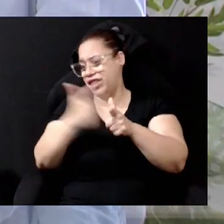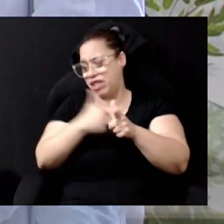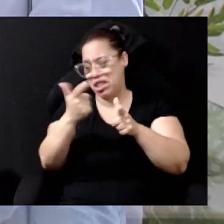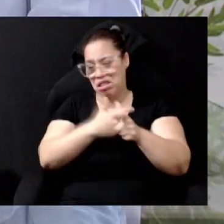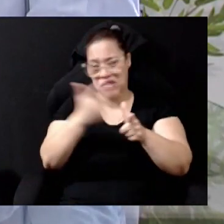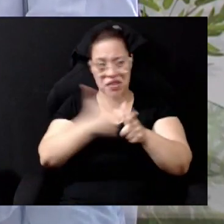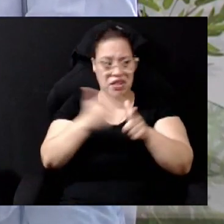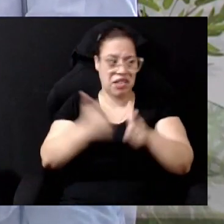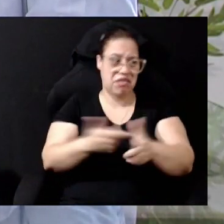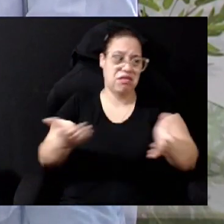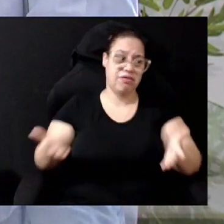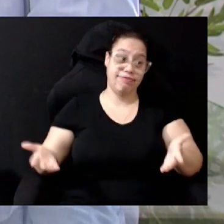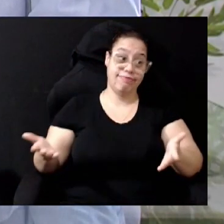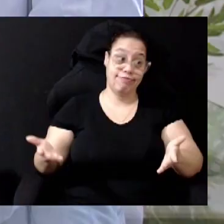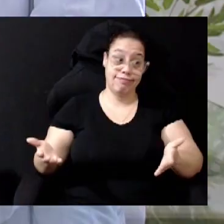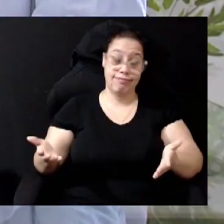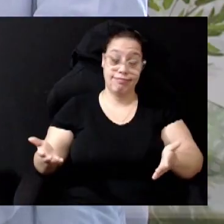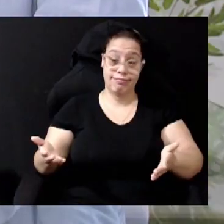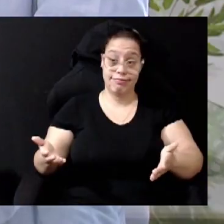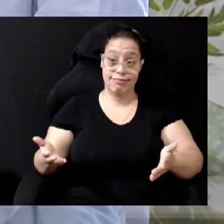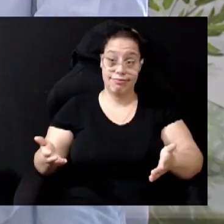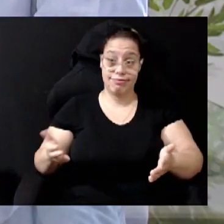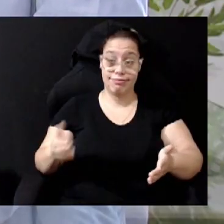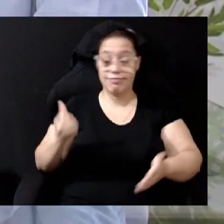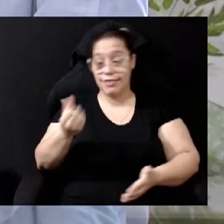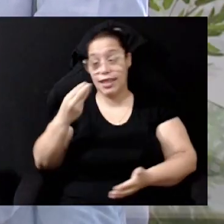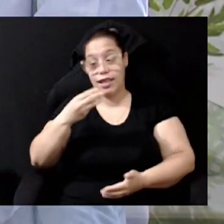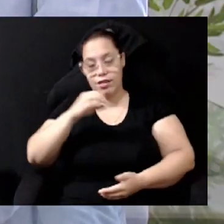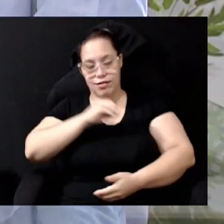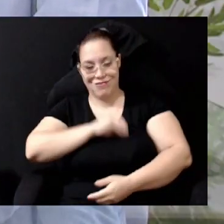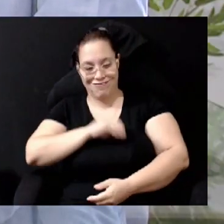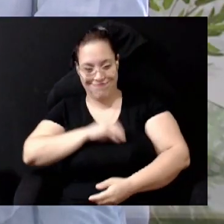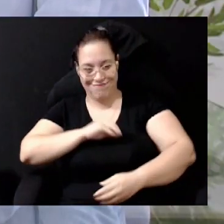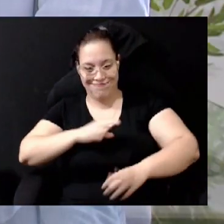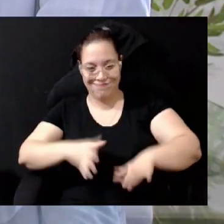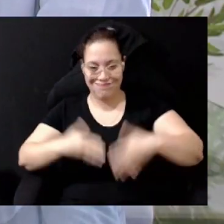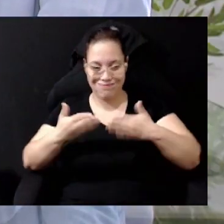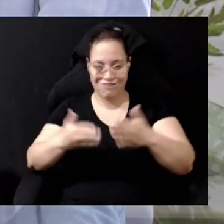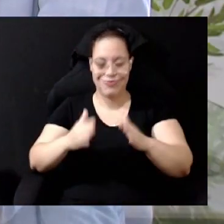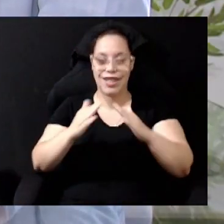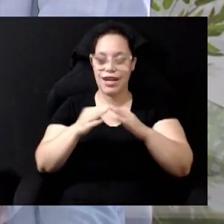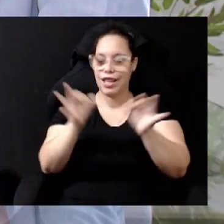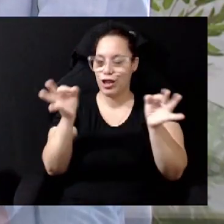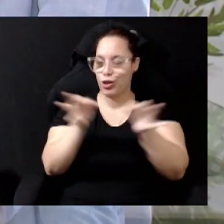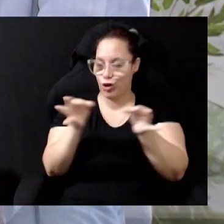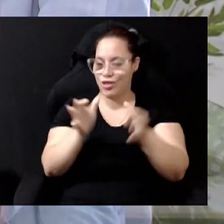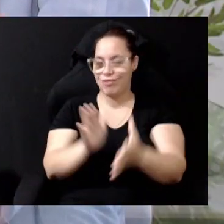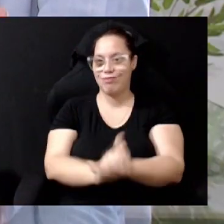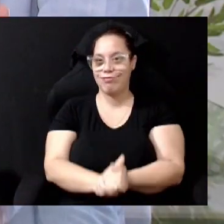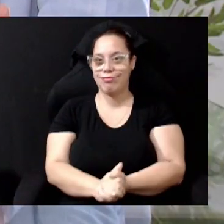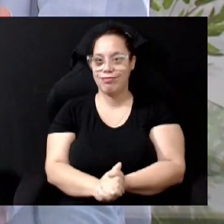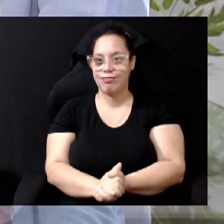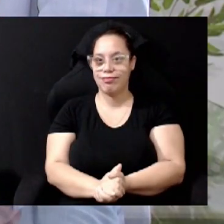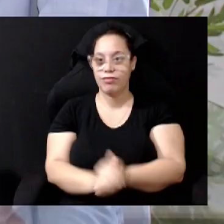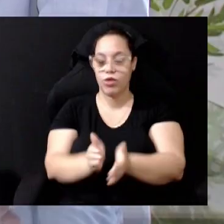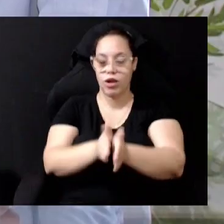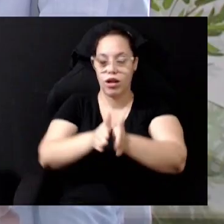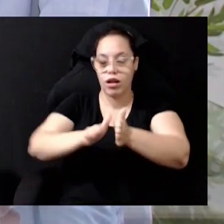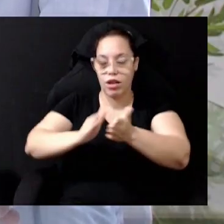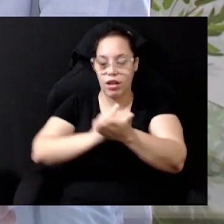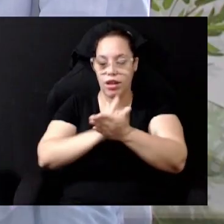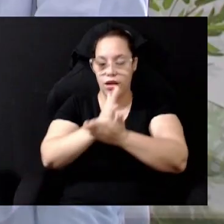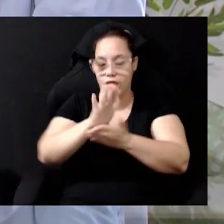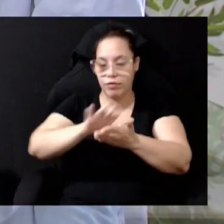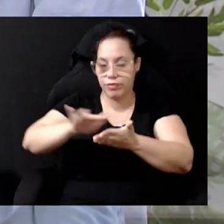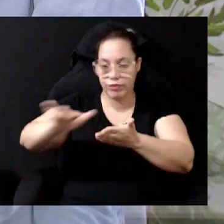de aproveitar esse 13º e colocar a casa em ordem. Separar um dinheiro para não ter